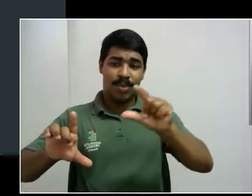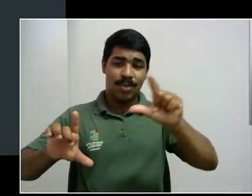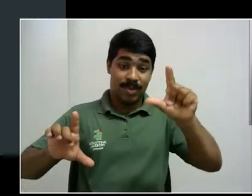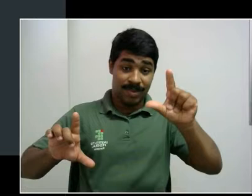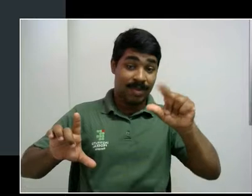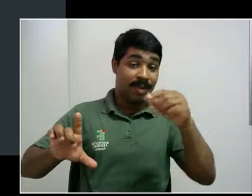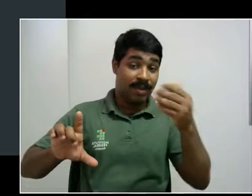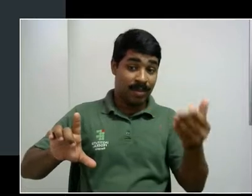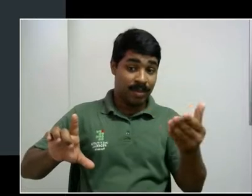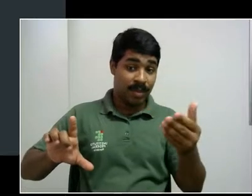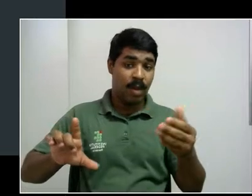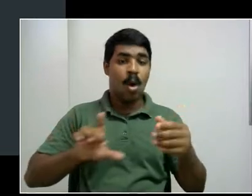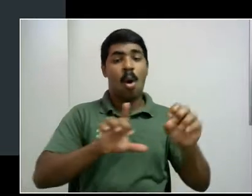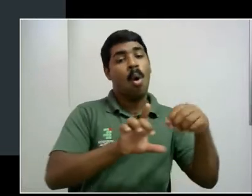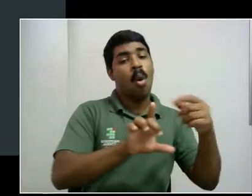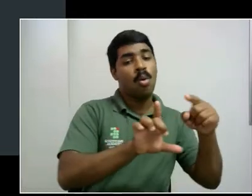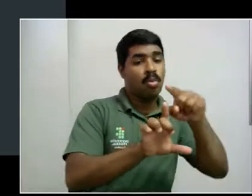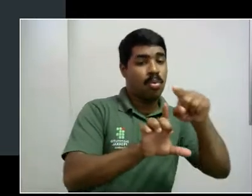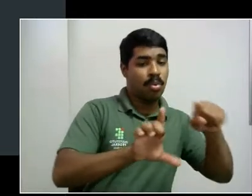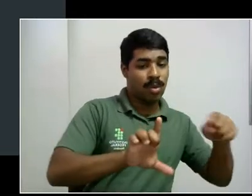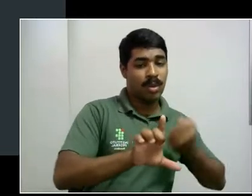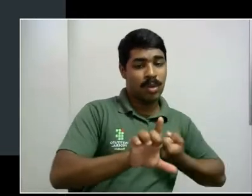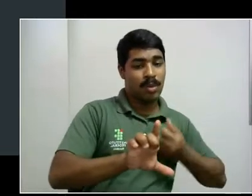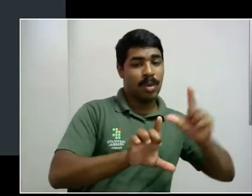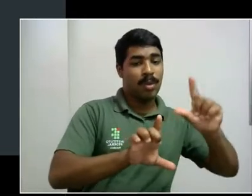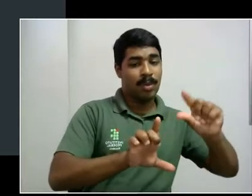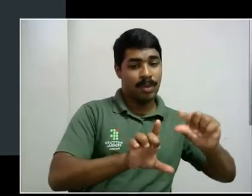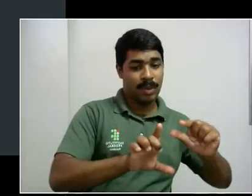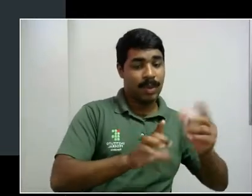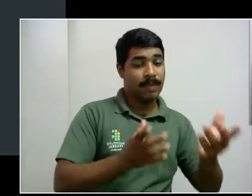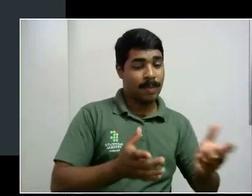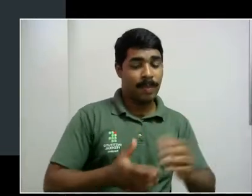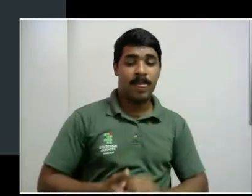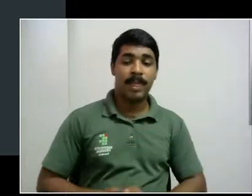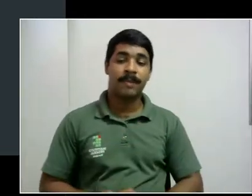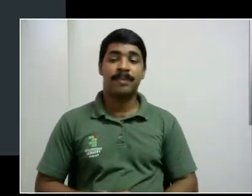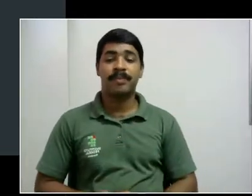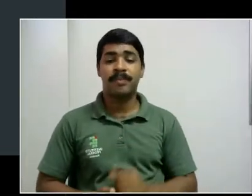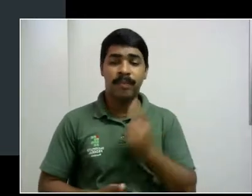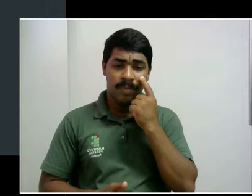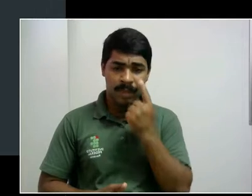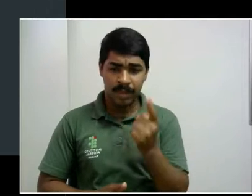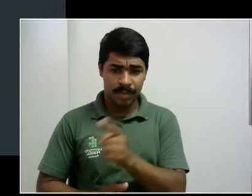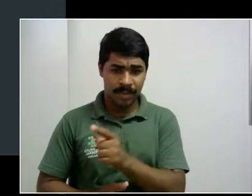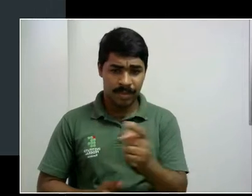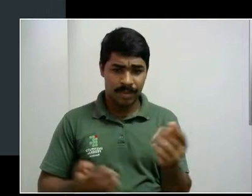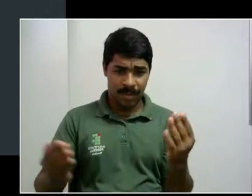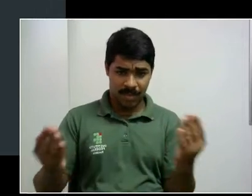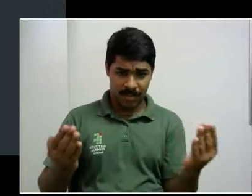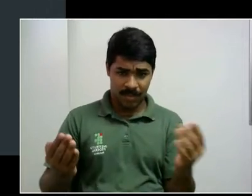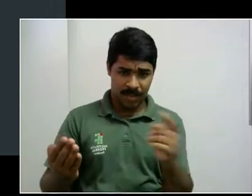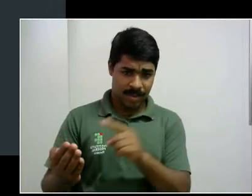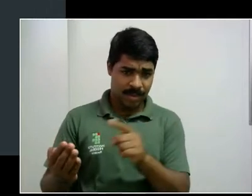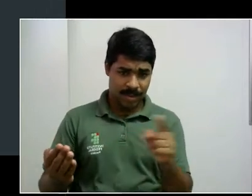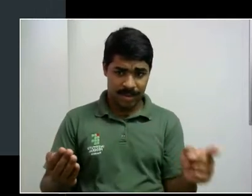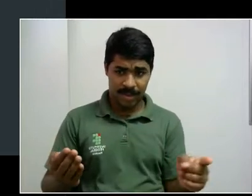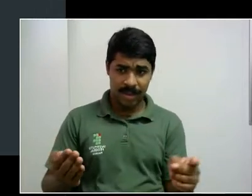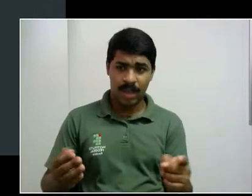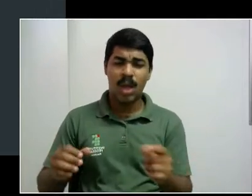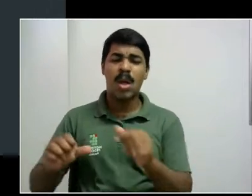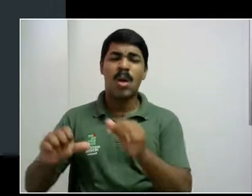maiores ou cada vez valores menores. Em relação de uma para outra, O que mudou foi só o valor do coeficiente